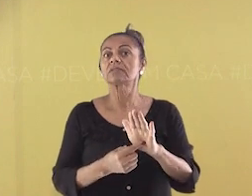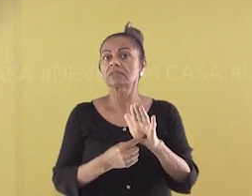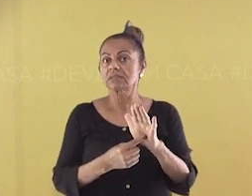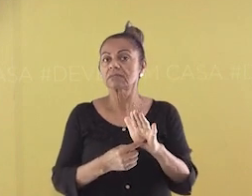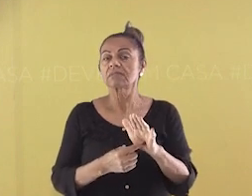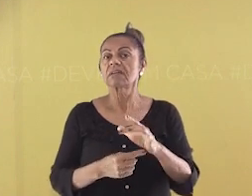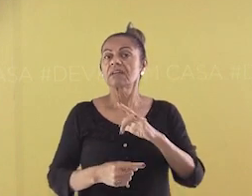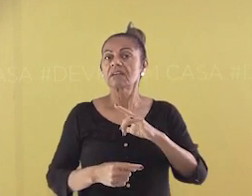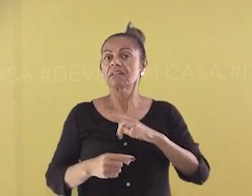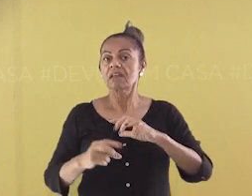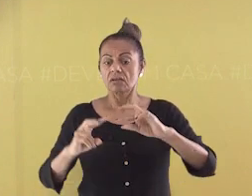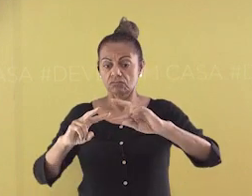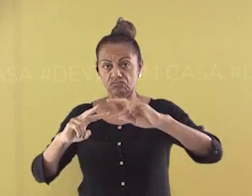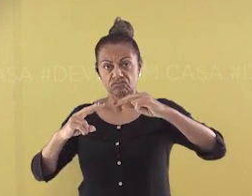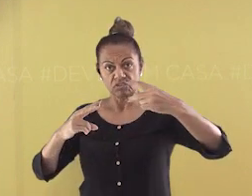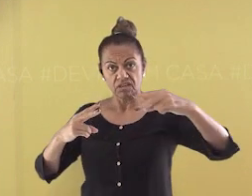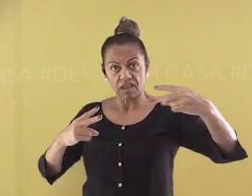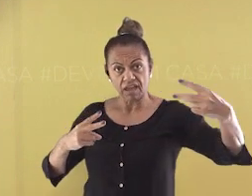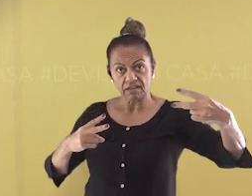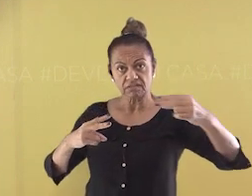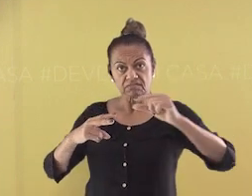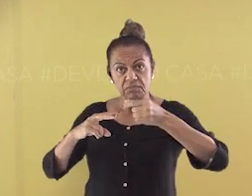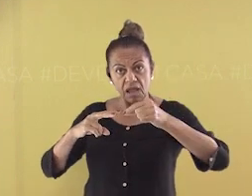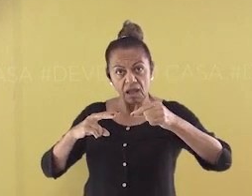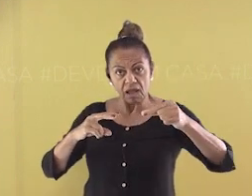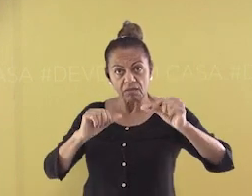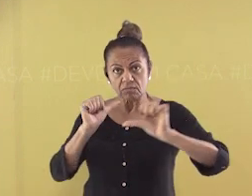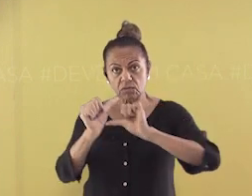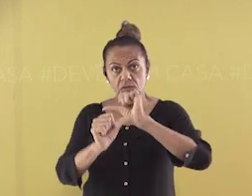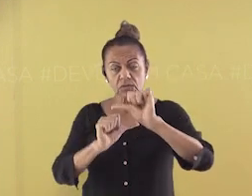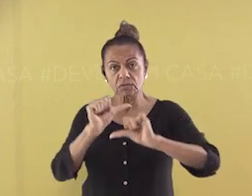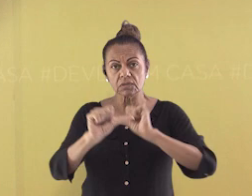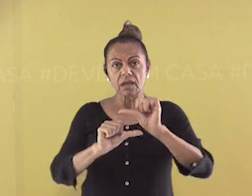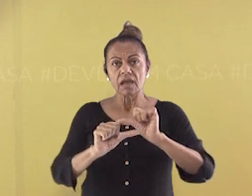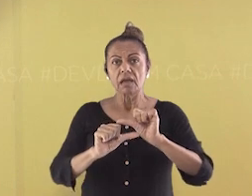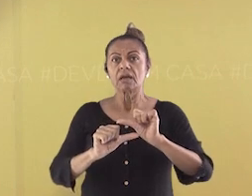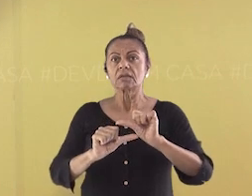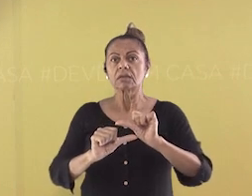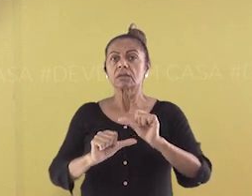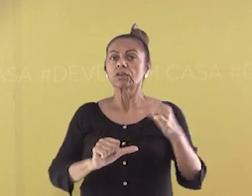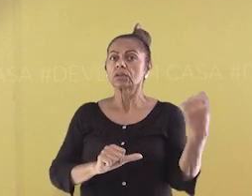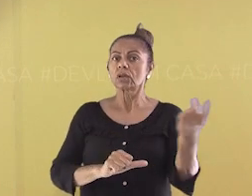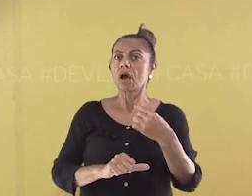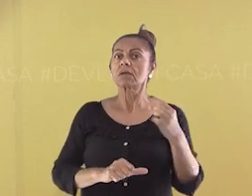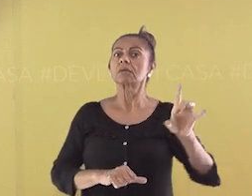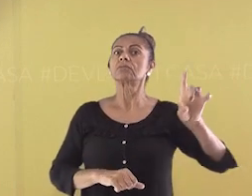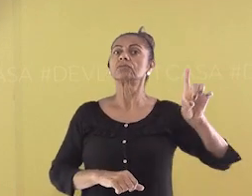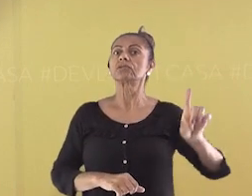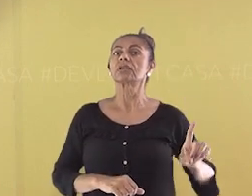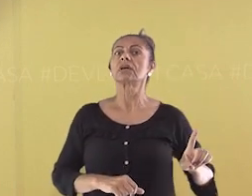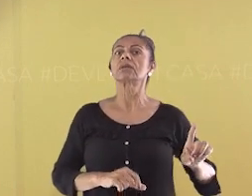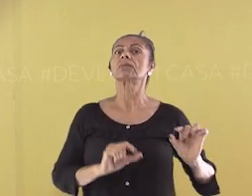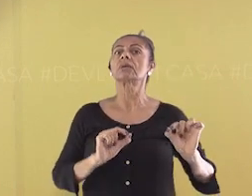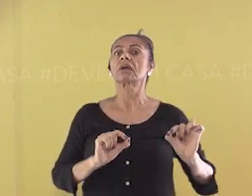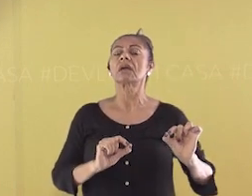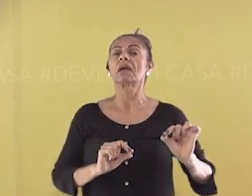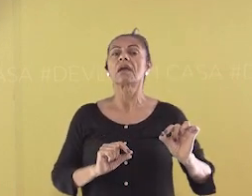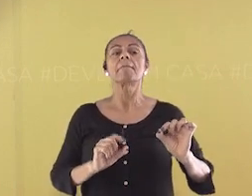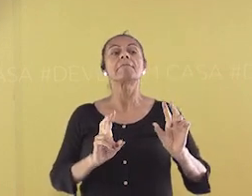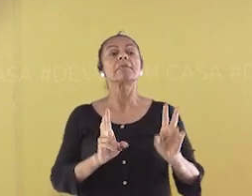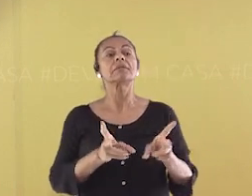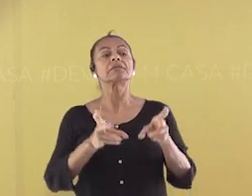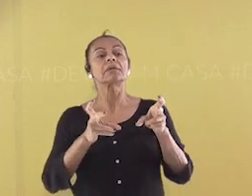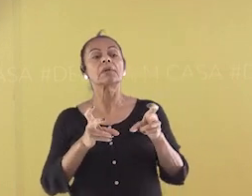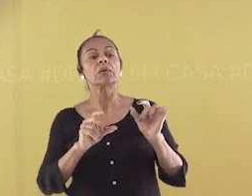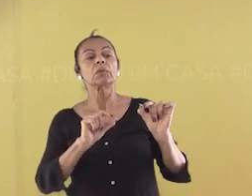organismos geneticamente modificados é um direito nosso. As embalagens precisam